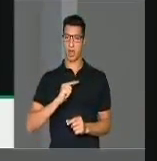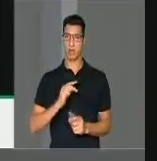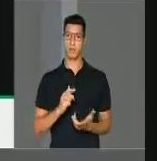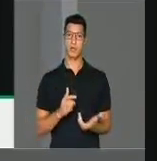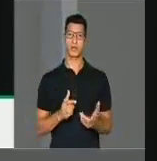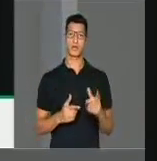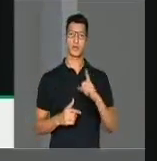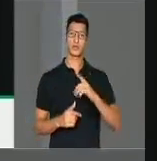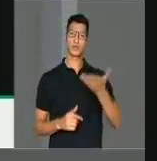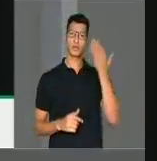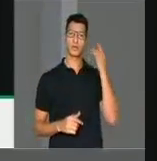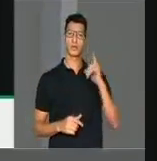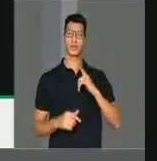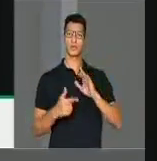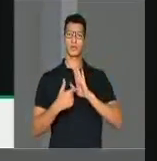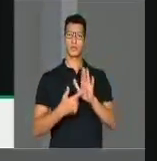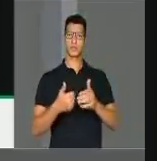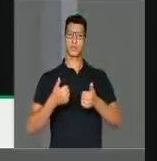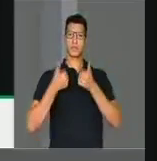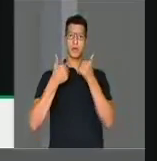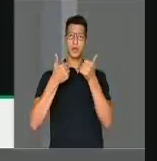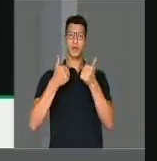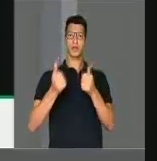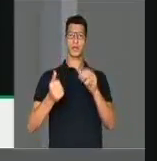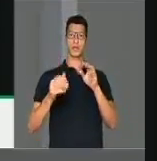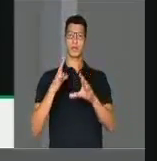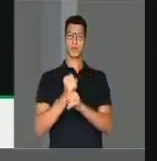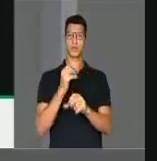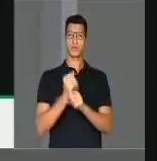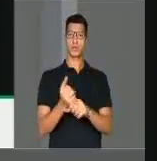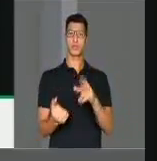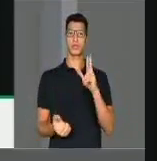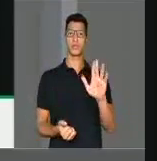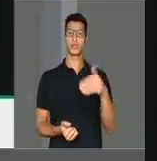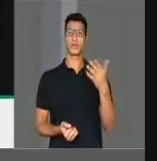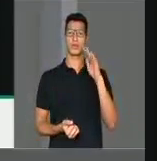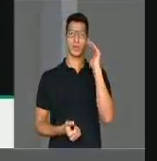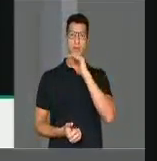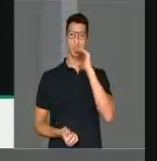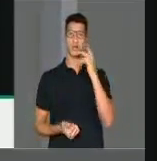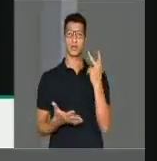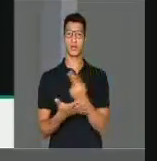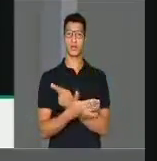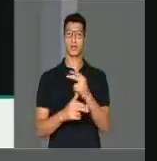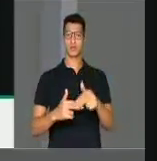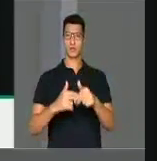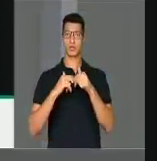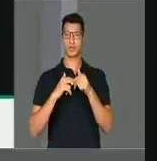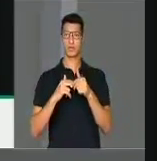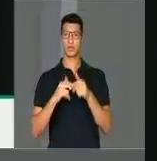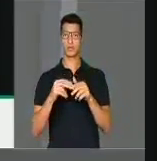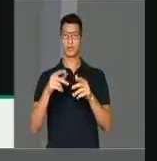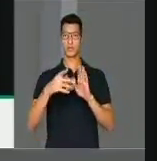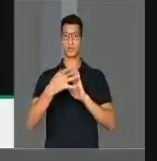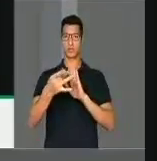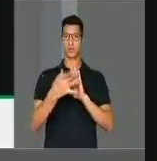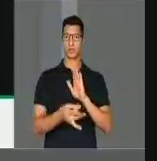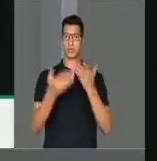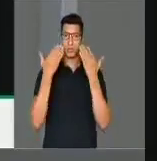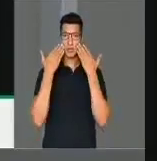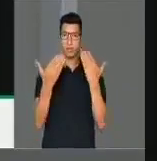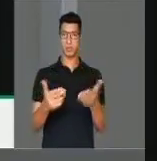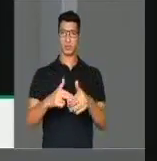tenhamos e tivemos um sinal positivo do Tribunal de Contas da União, quando deu celeridade através de um